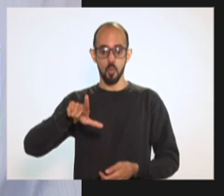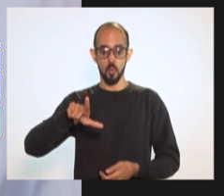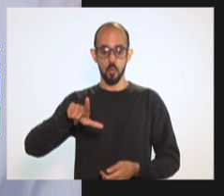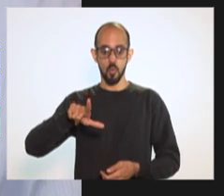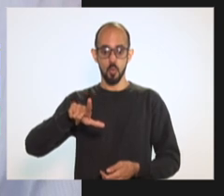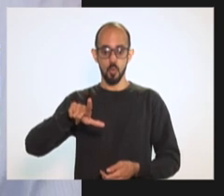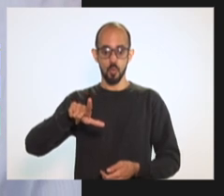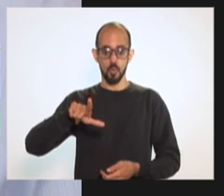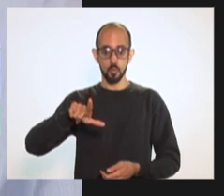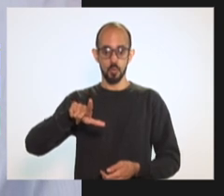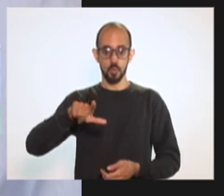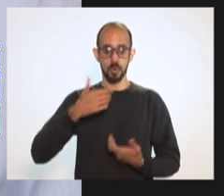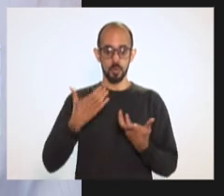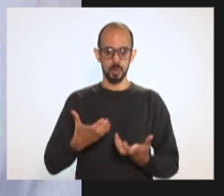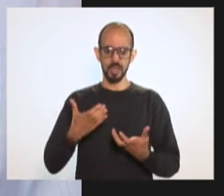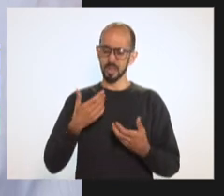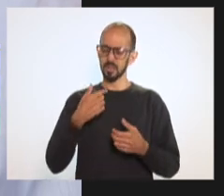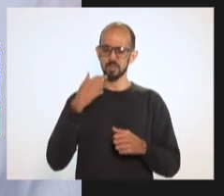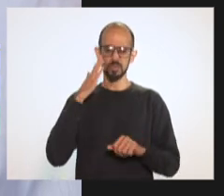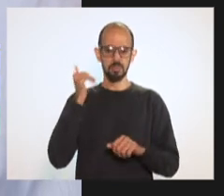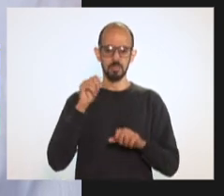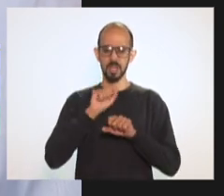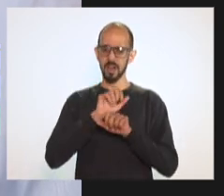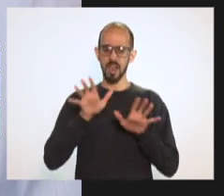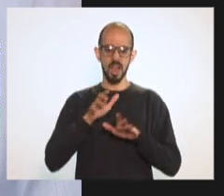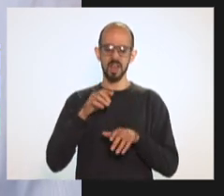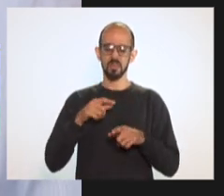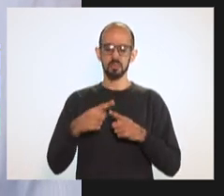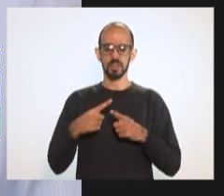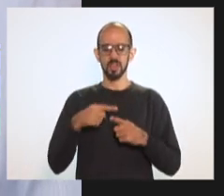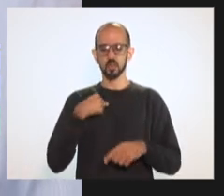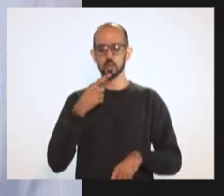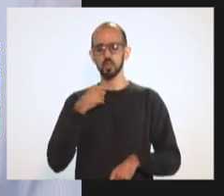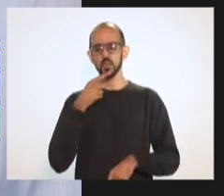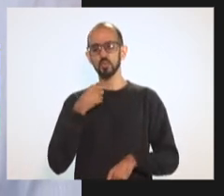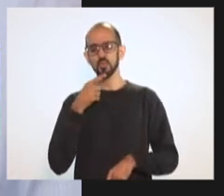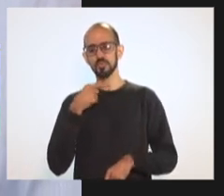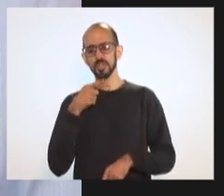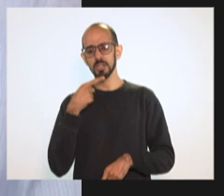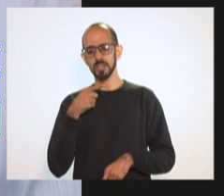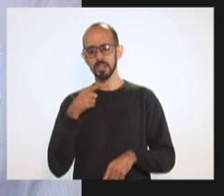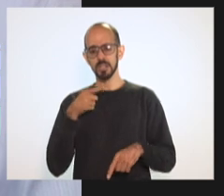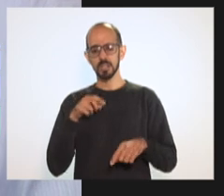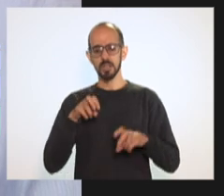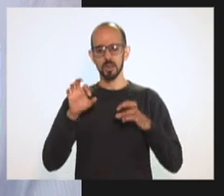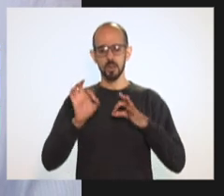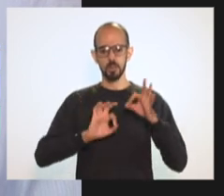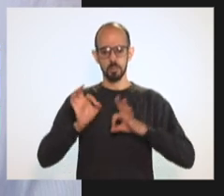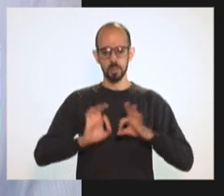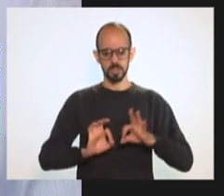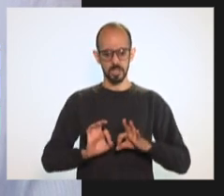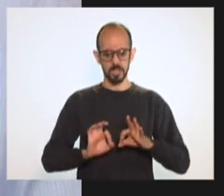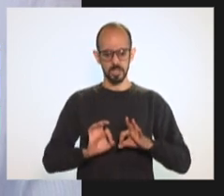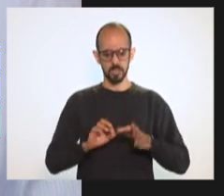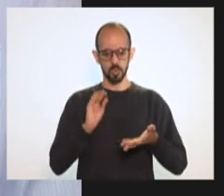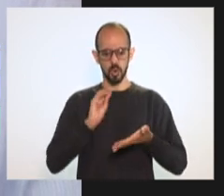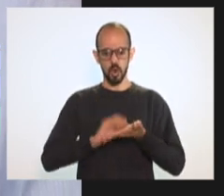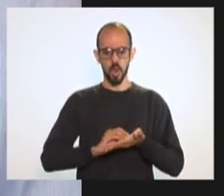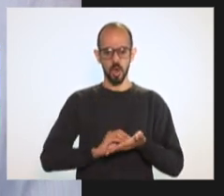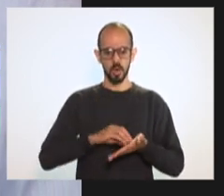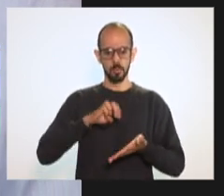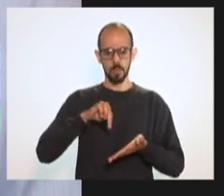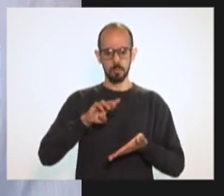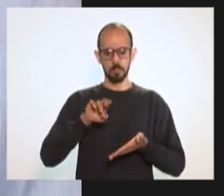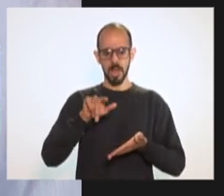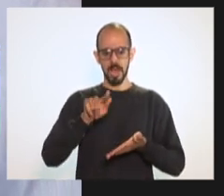podia me esclarecer, porque eu não entendi bem? O projeto estabelece uma margem de preferência para aquisição de